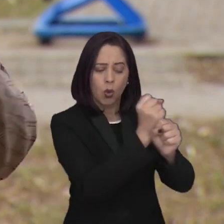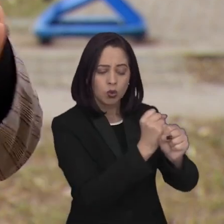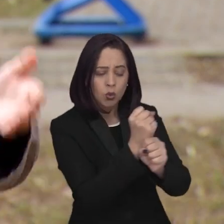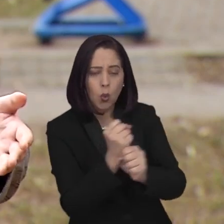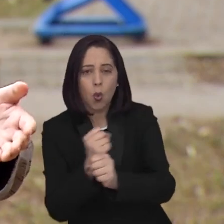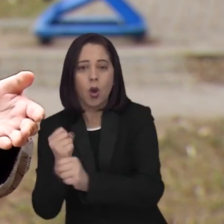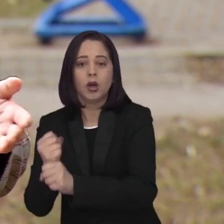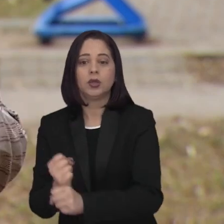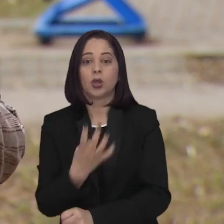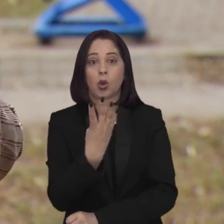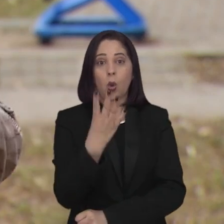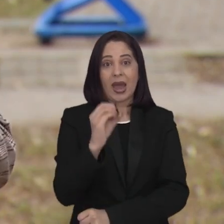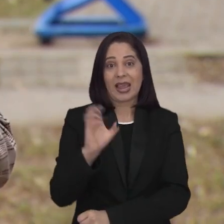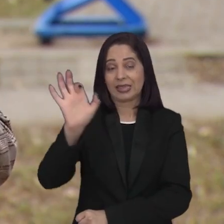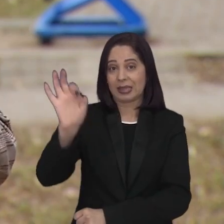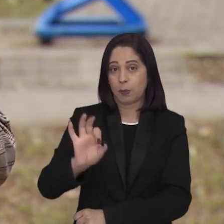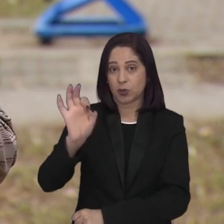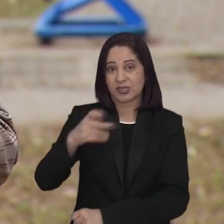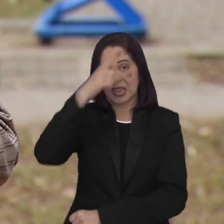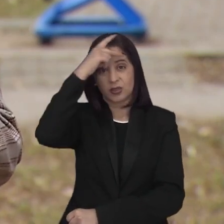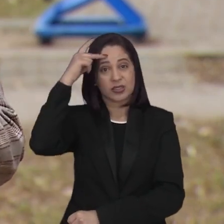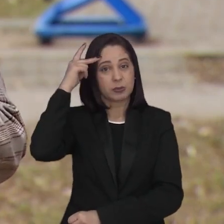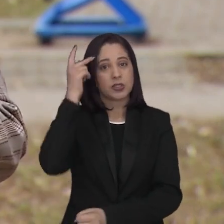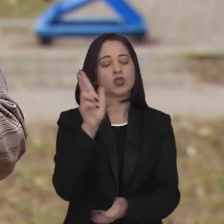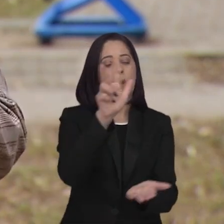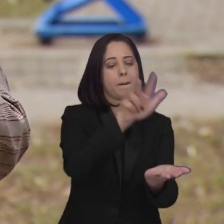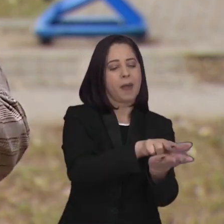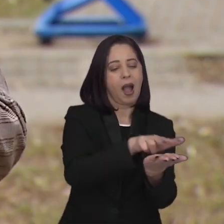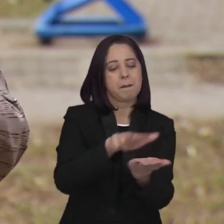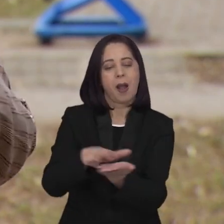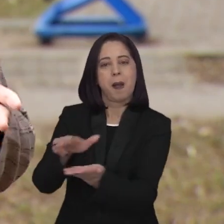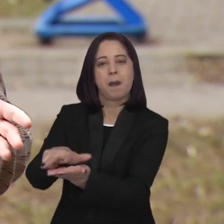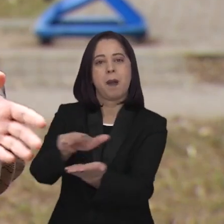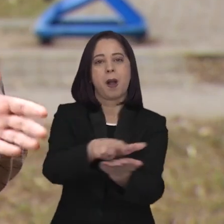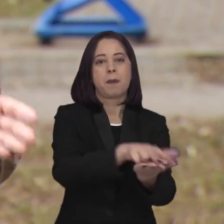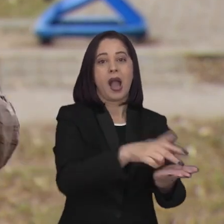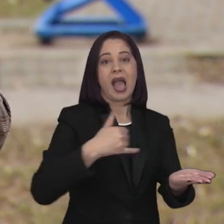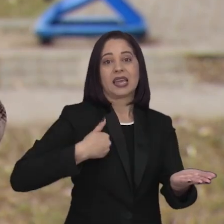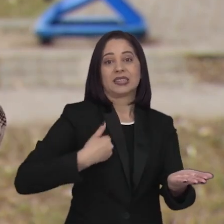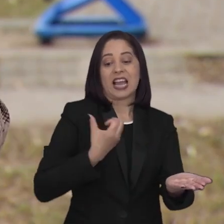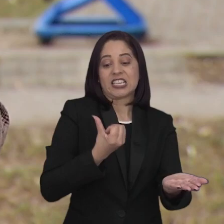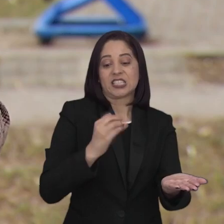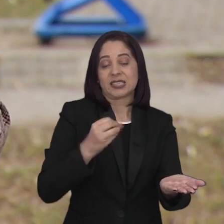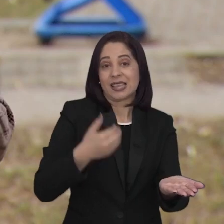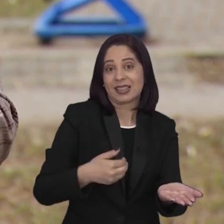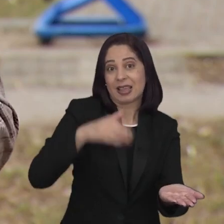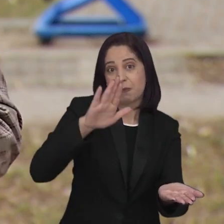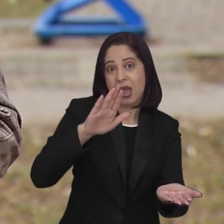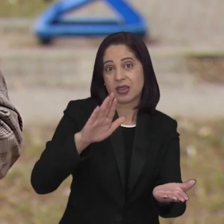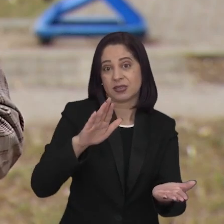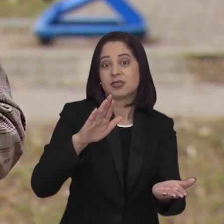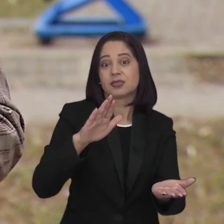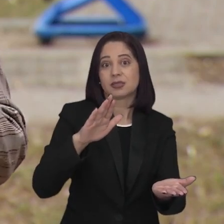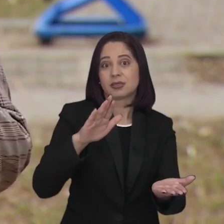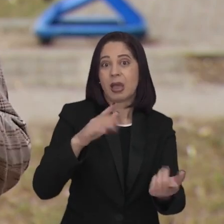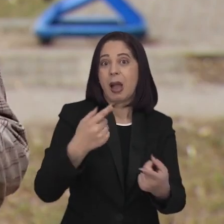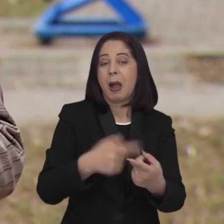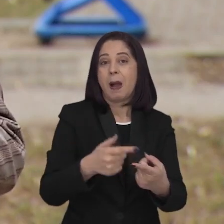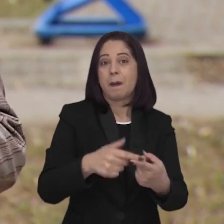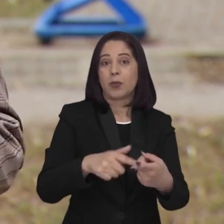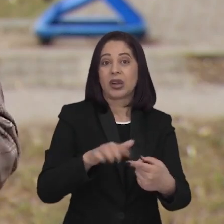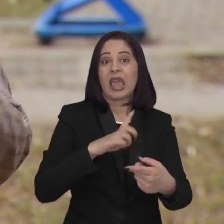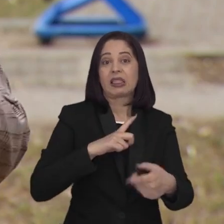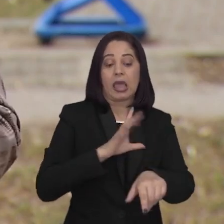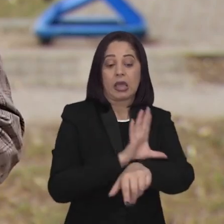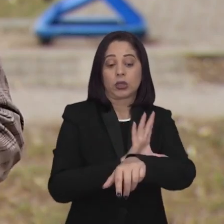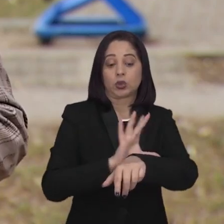de 40% das internações por desidratação acontecem com pacientes acima de 60 anos. Esse dado acende um